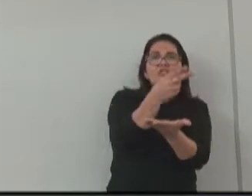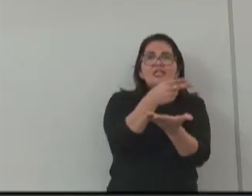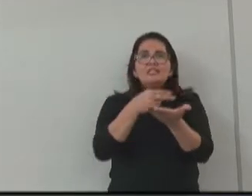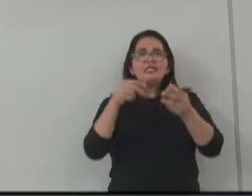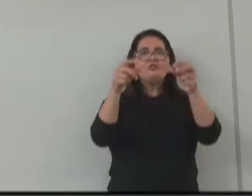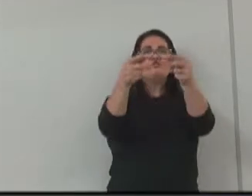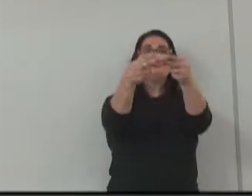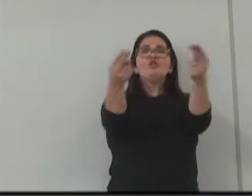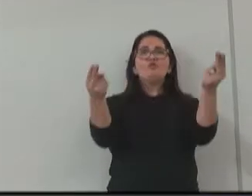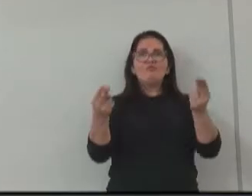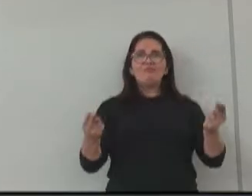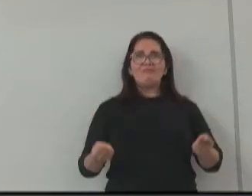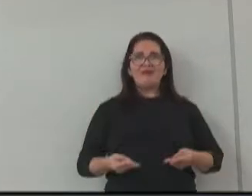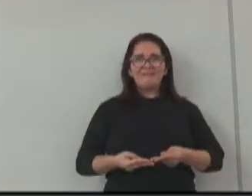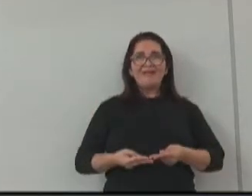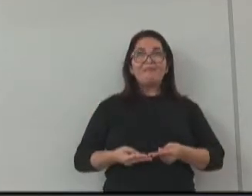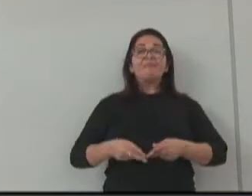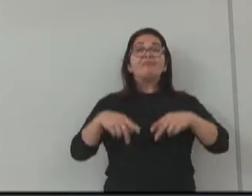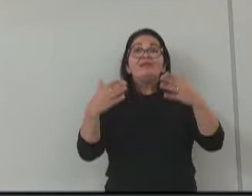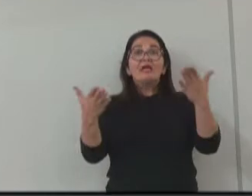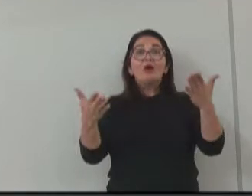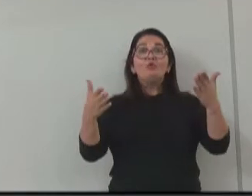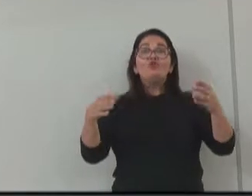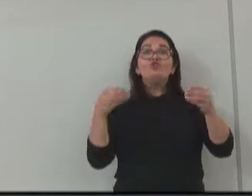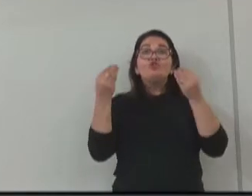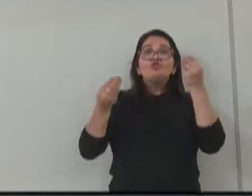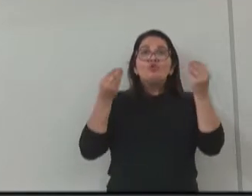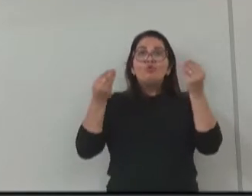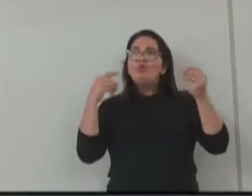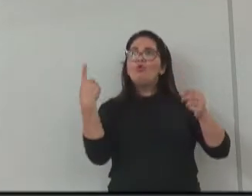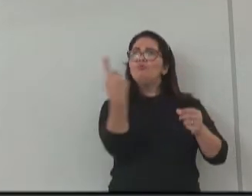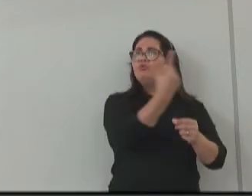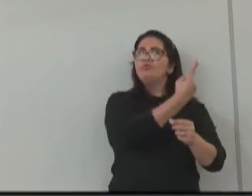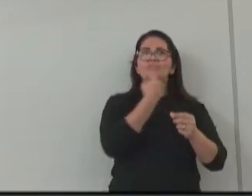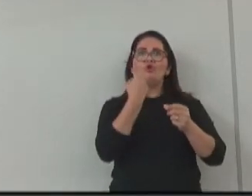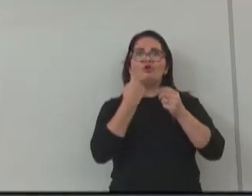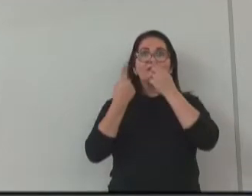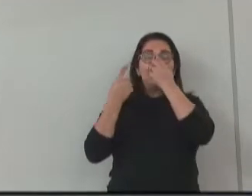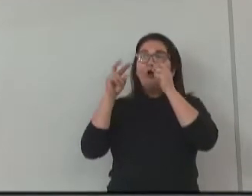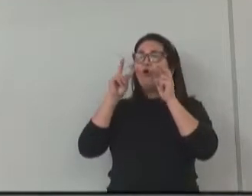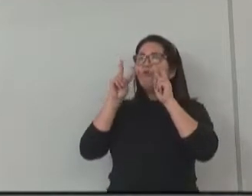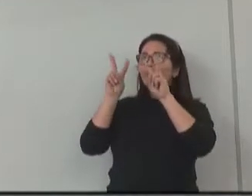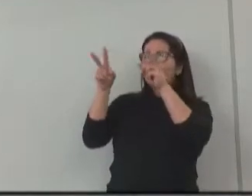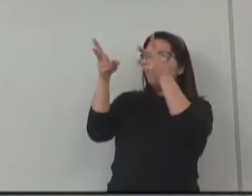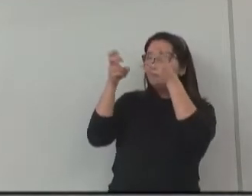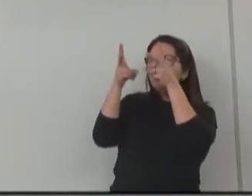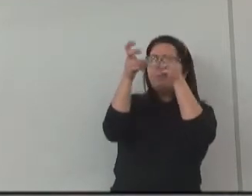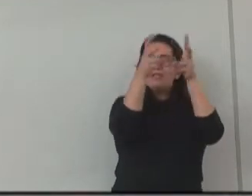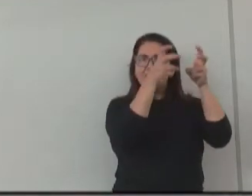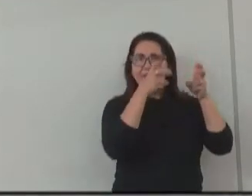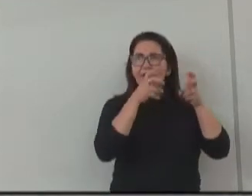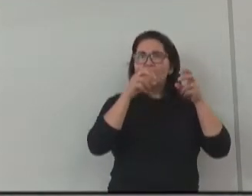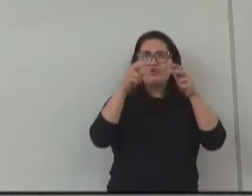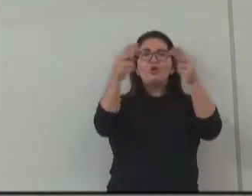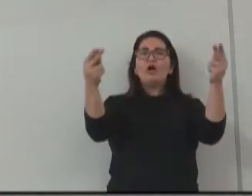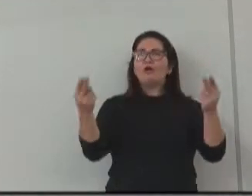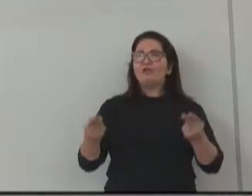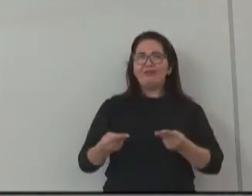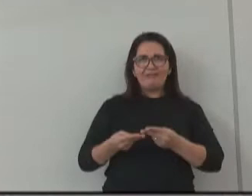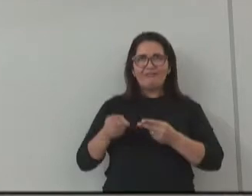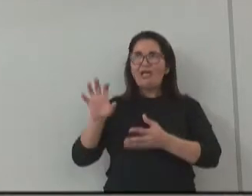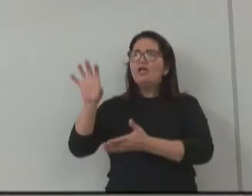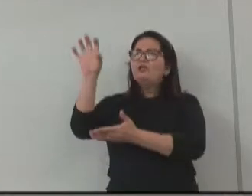as delimitações, às vezes são visíveis ou não, às vezes são delimitadas apenas pela natureza, e a cartografia, ela vem fazer